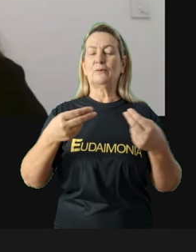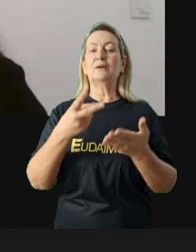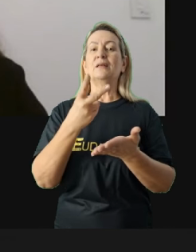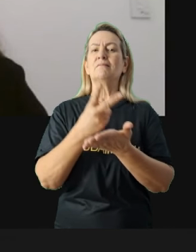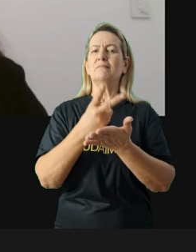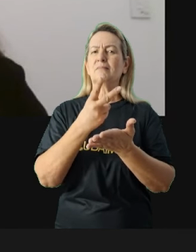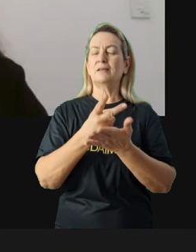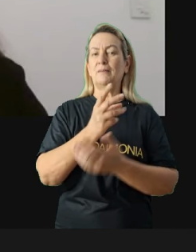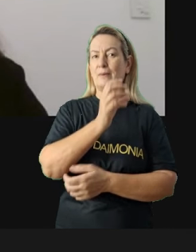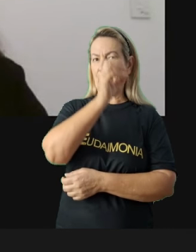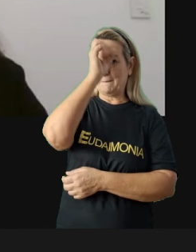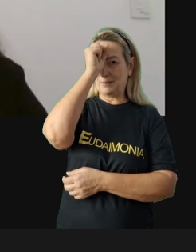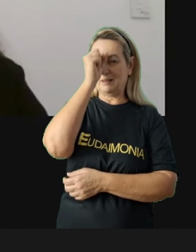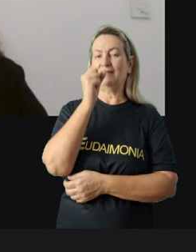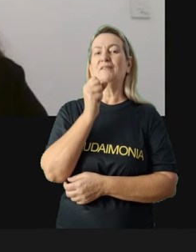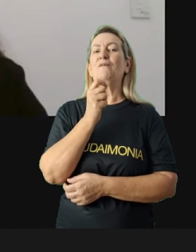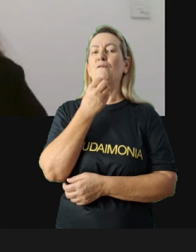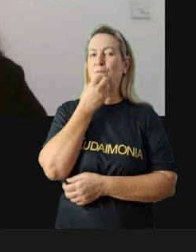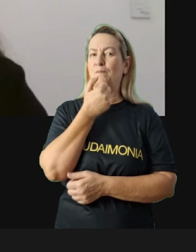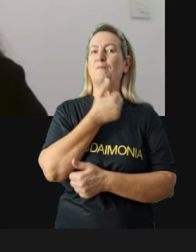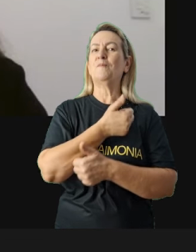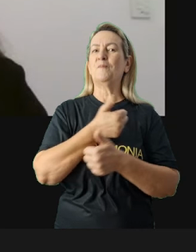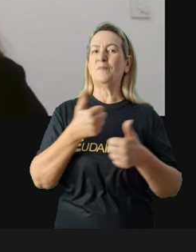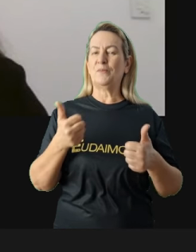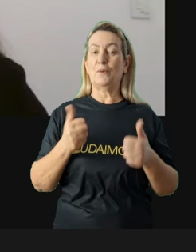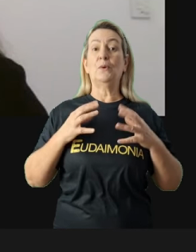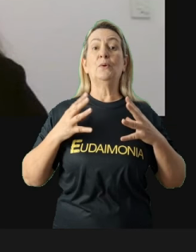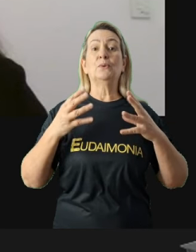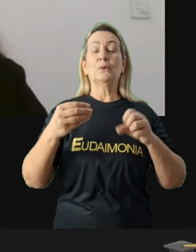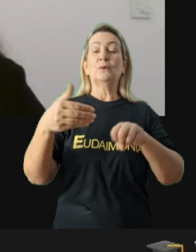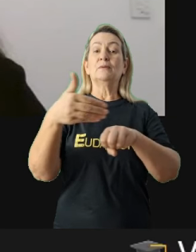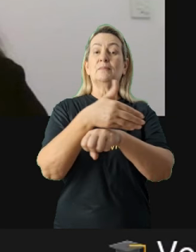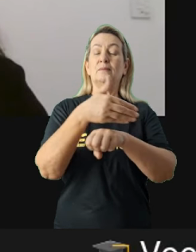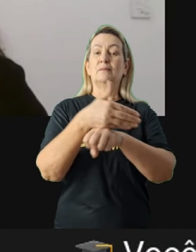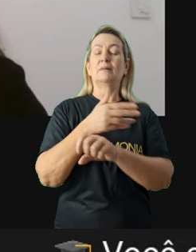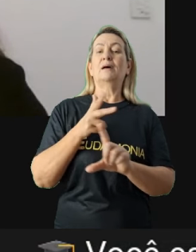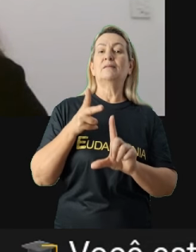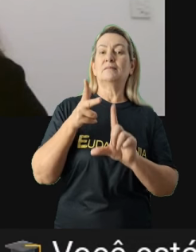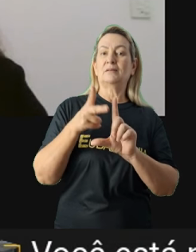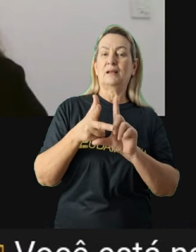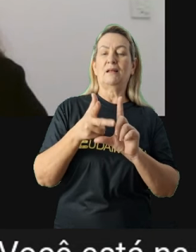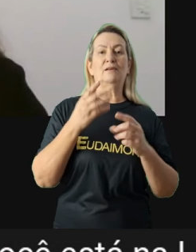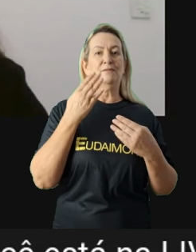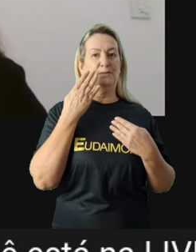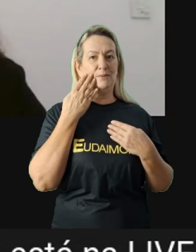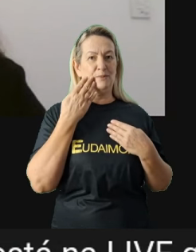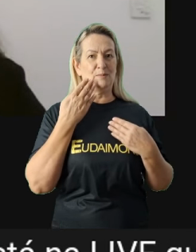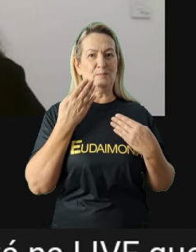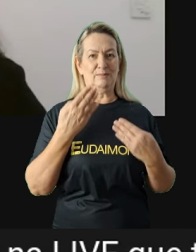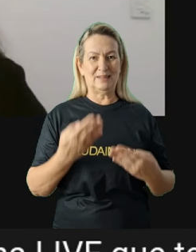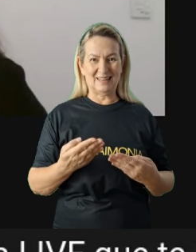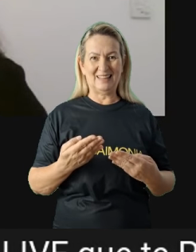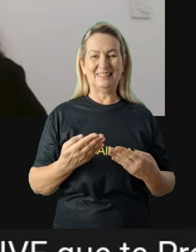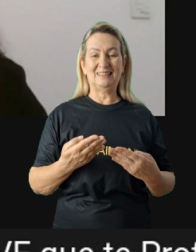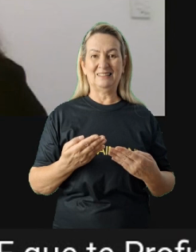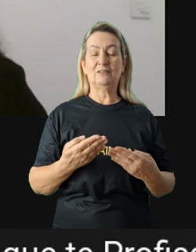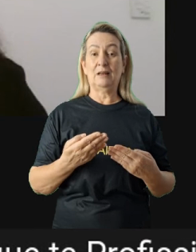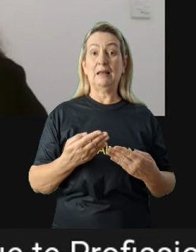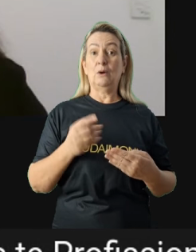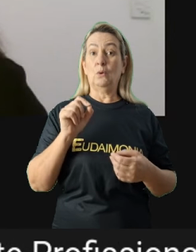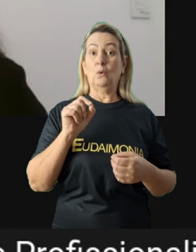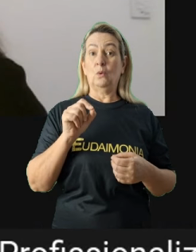rápido. Aprendi bastante, a gente sempre aprende alguma coisa, né? Então, valeu muito a pena. E a todos que participaram da live, também